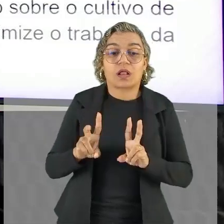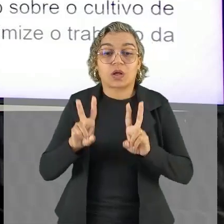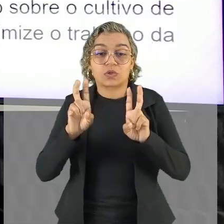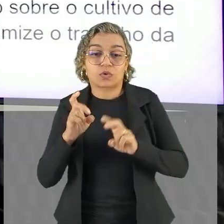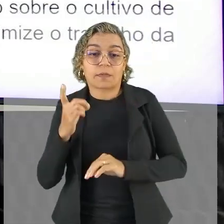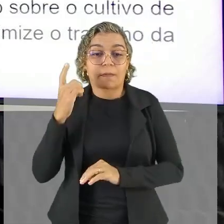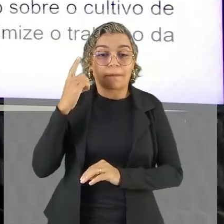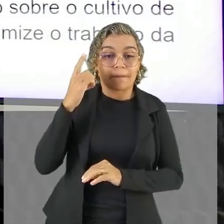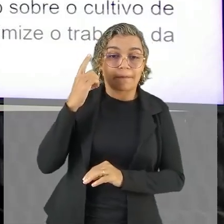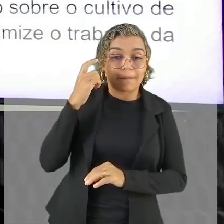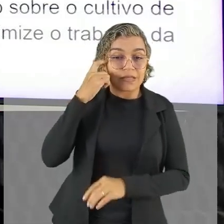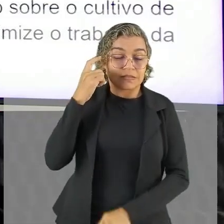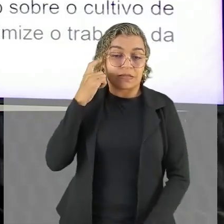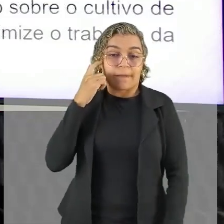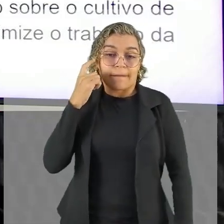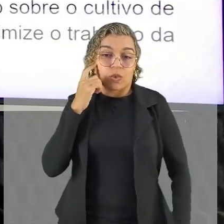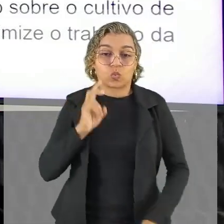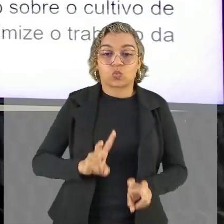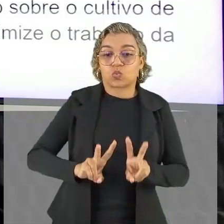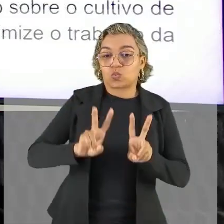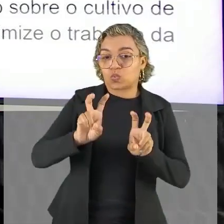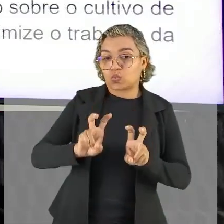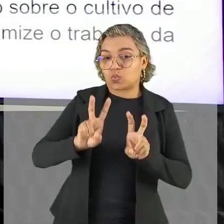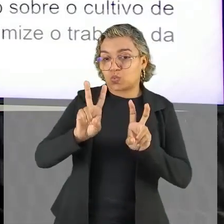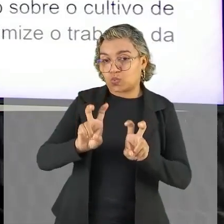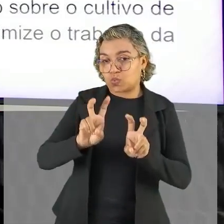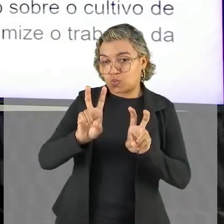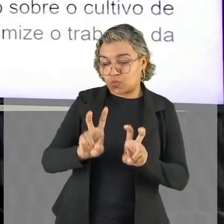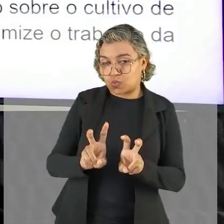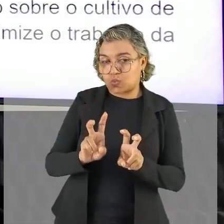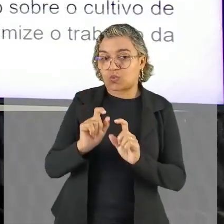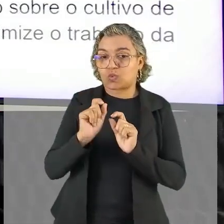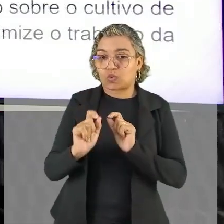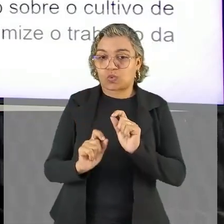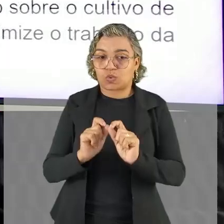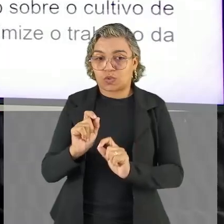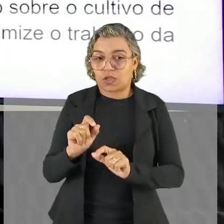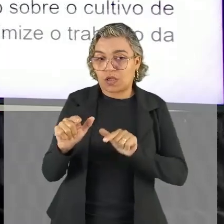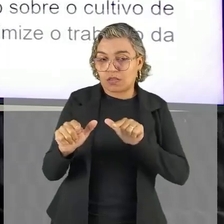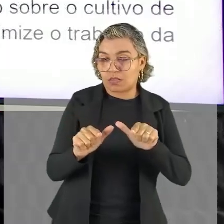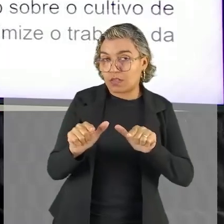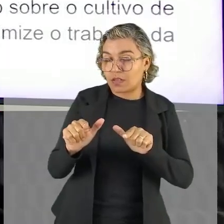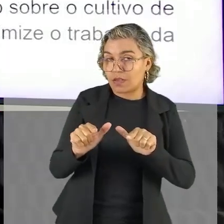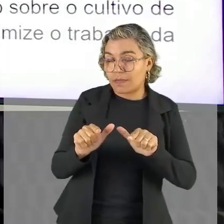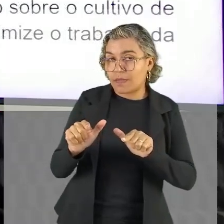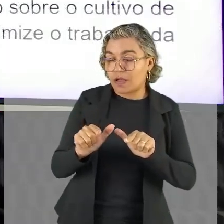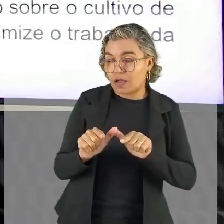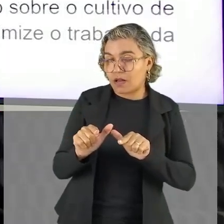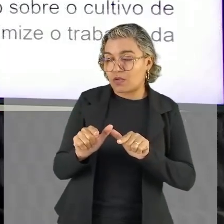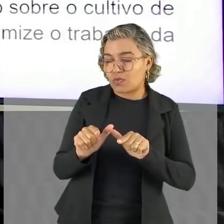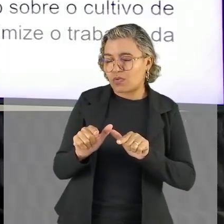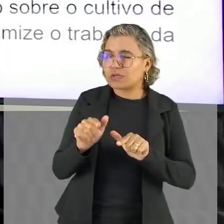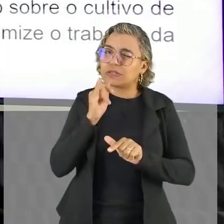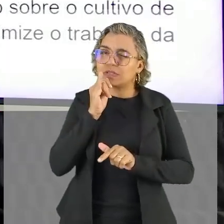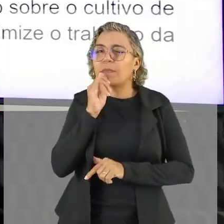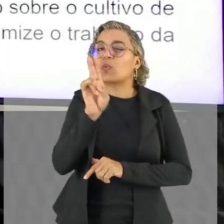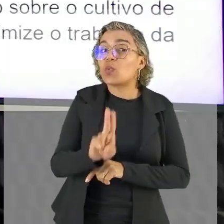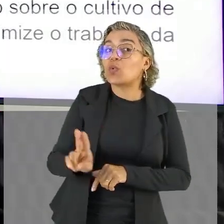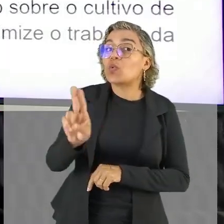um pensamento temático que minimize o trabalho da palavra em si. Será que